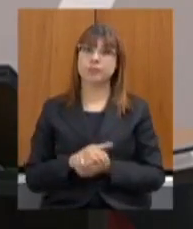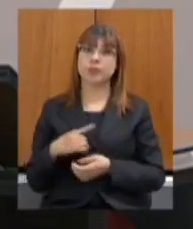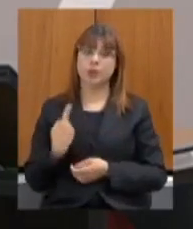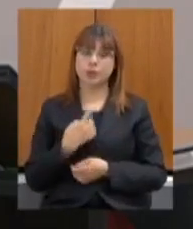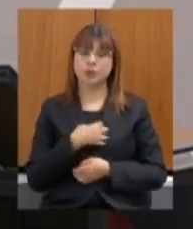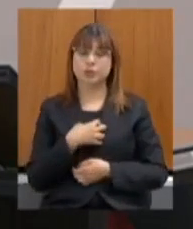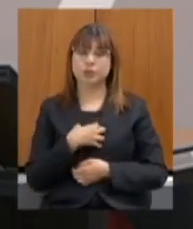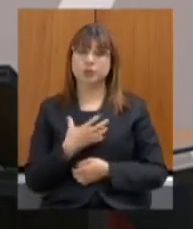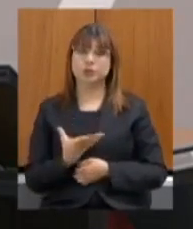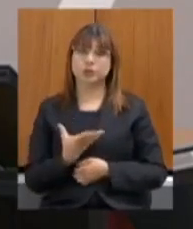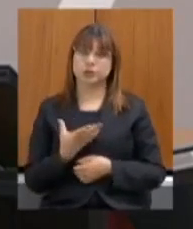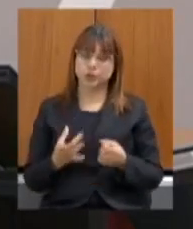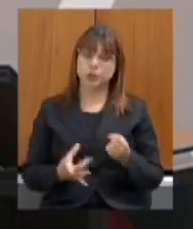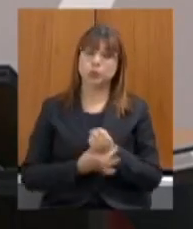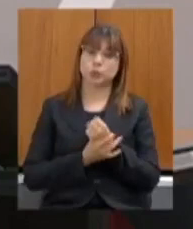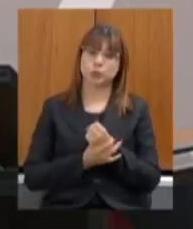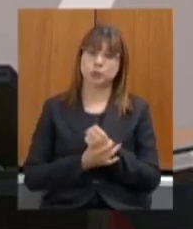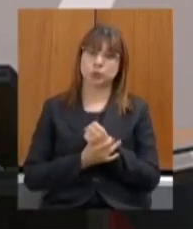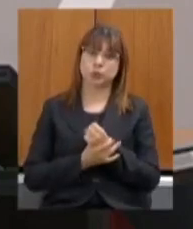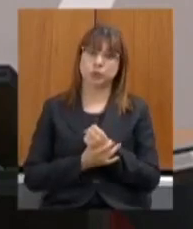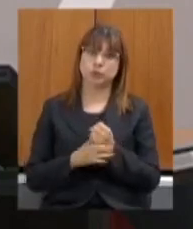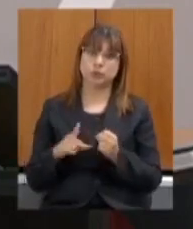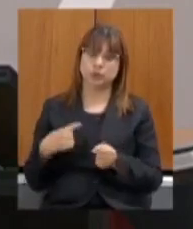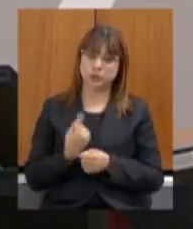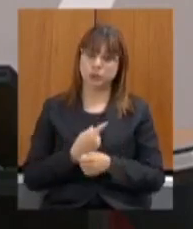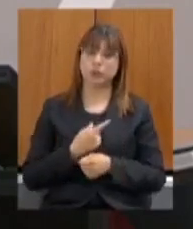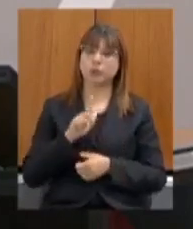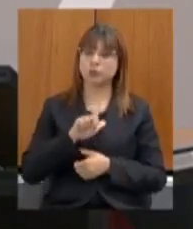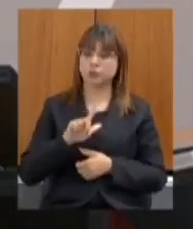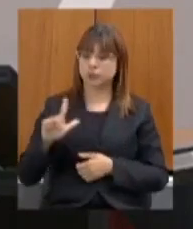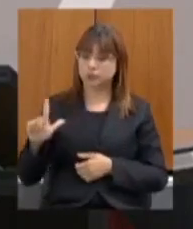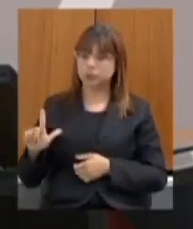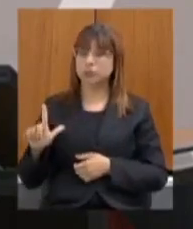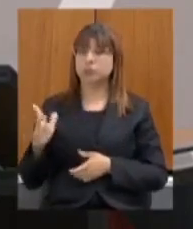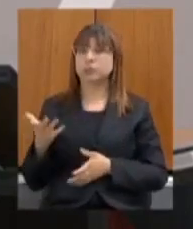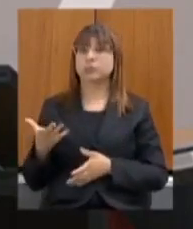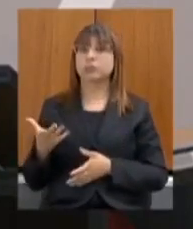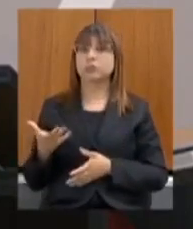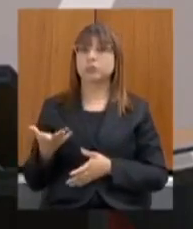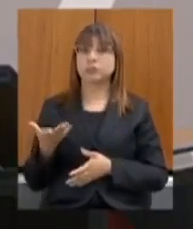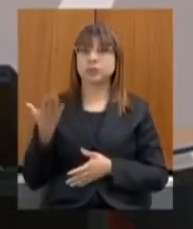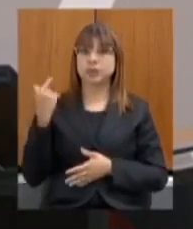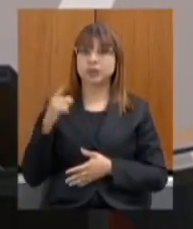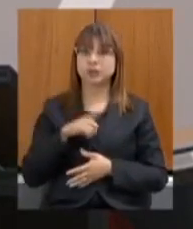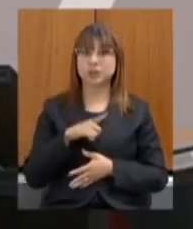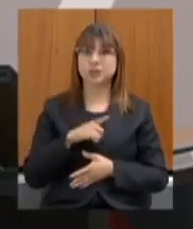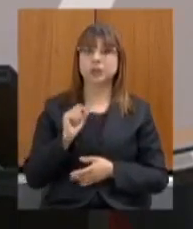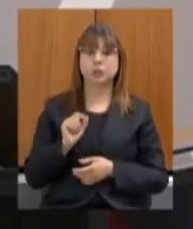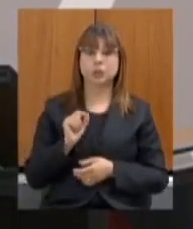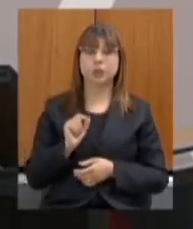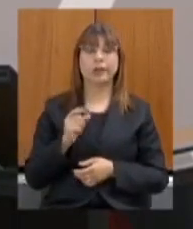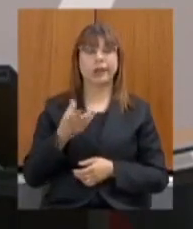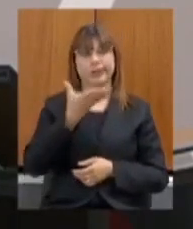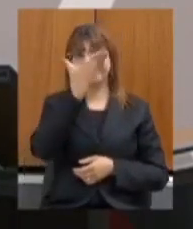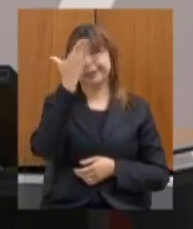mais seguros. Nós da região leste enfrentávamos um esquecimento,